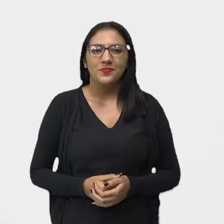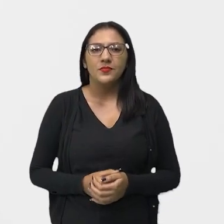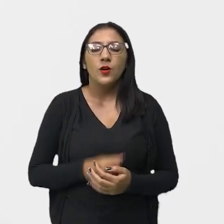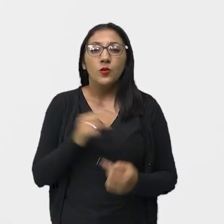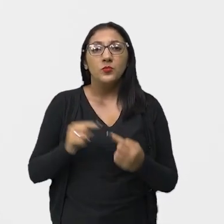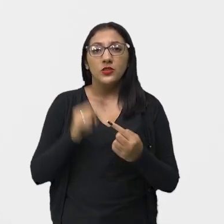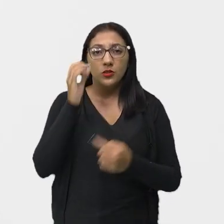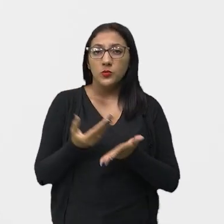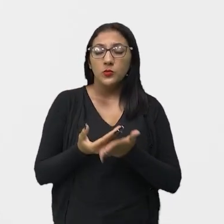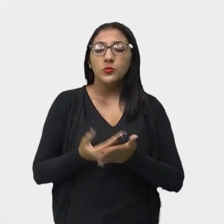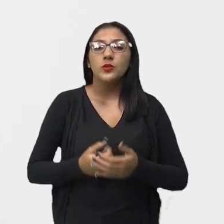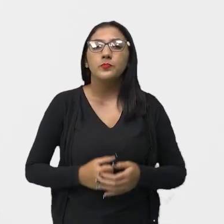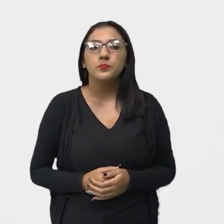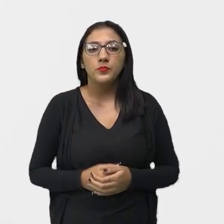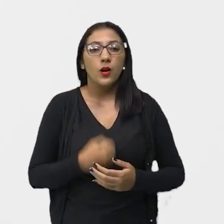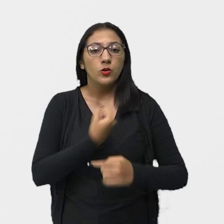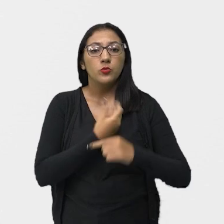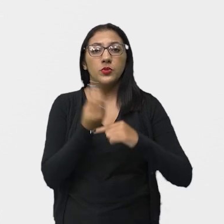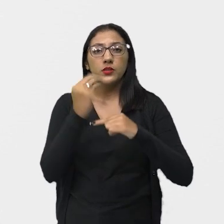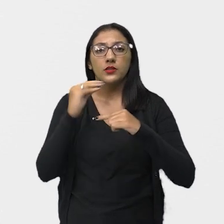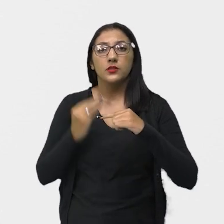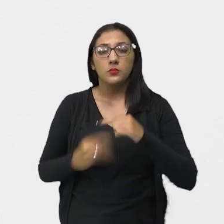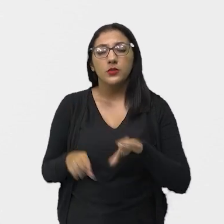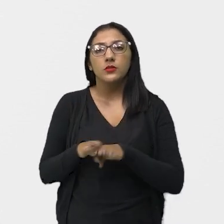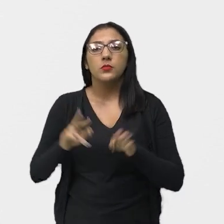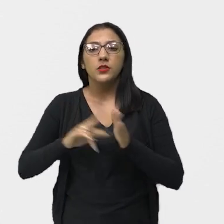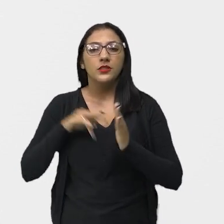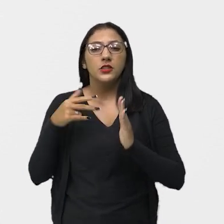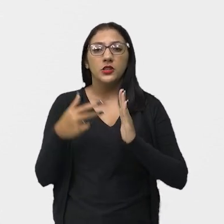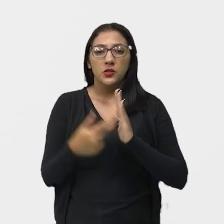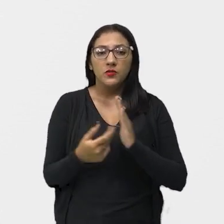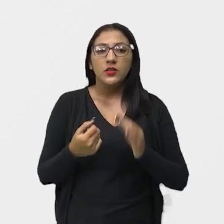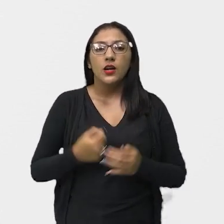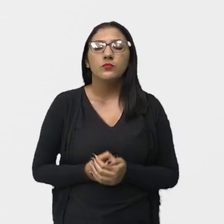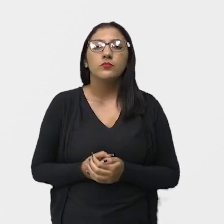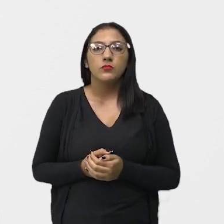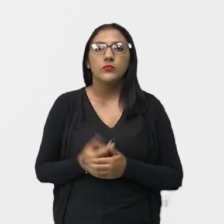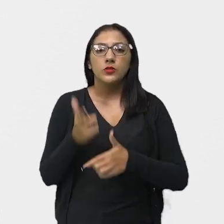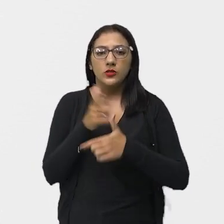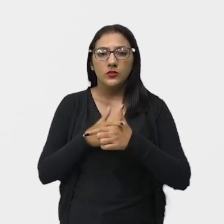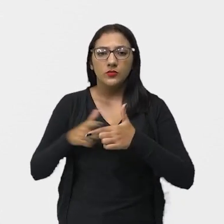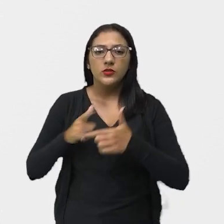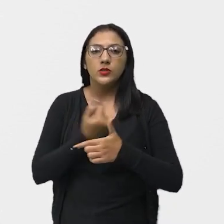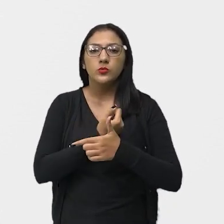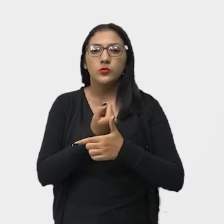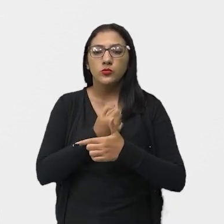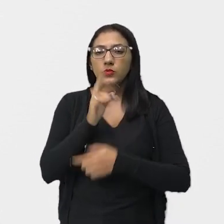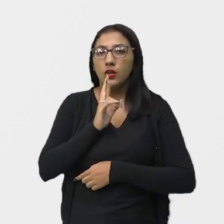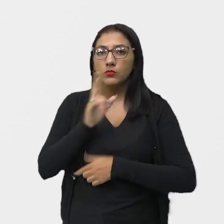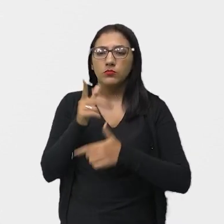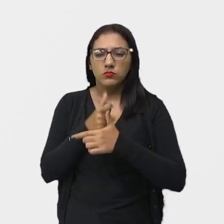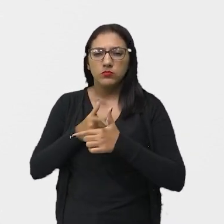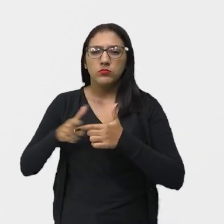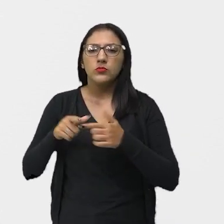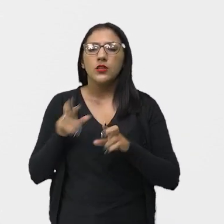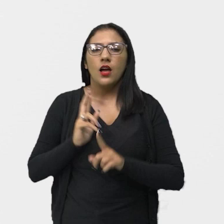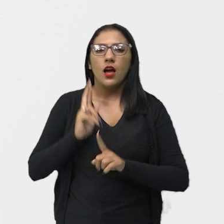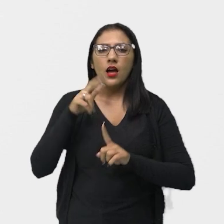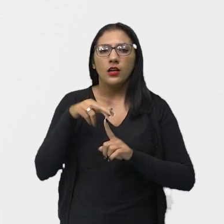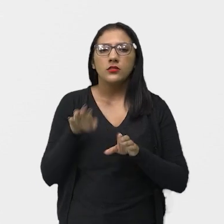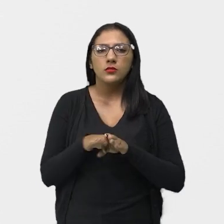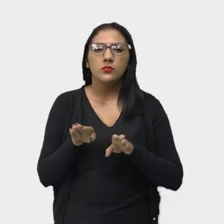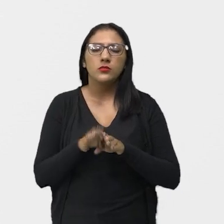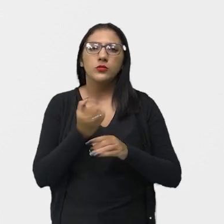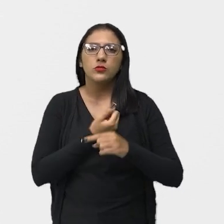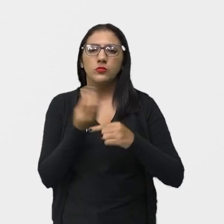o objeto de conhecimento, fração e seus significados, como parte de inteiros, resultado da divisão, razão